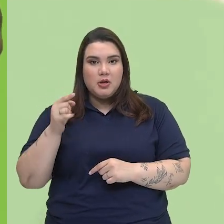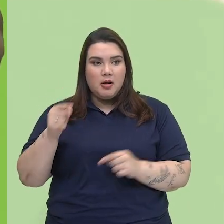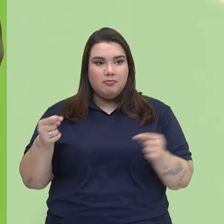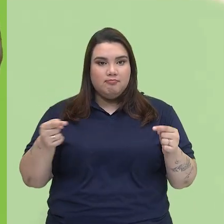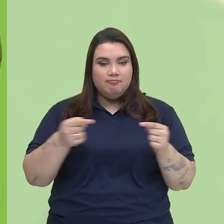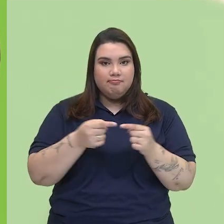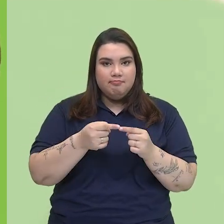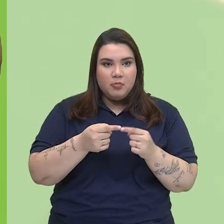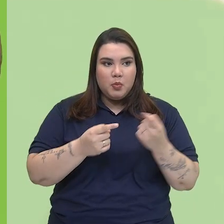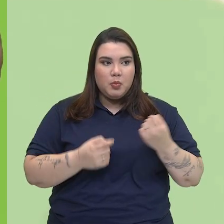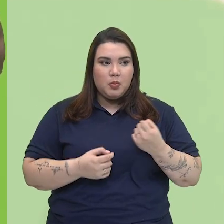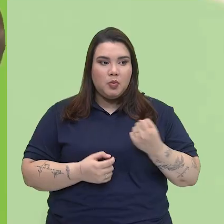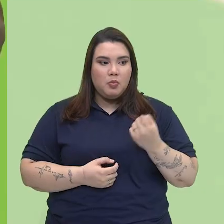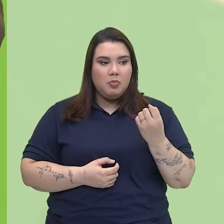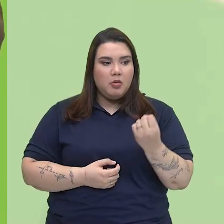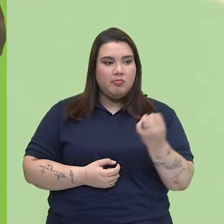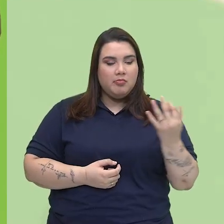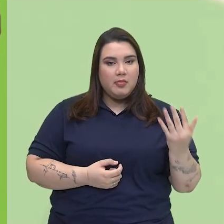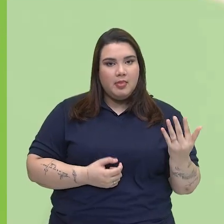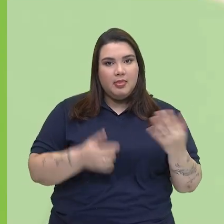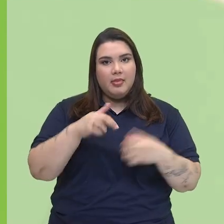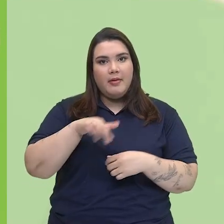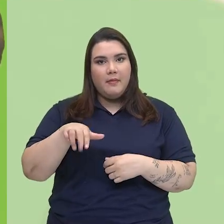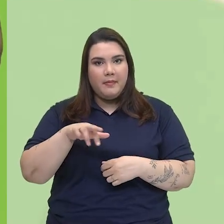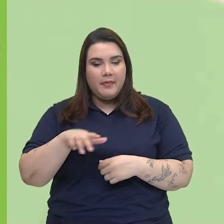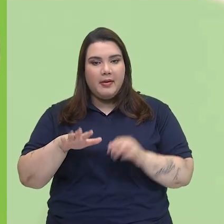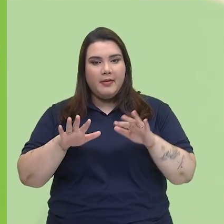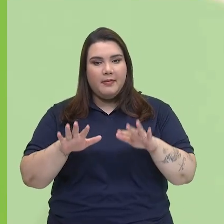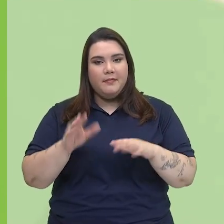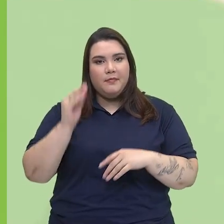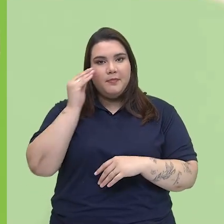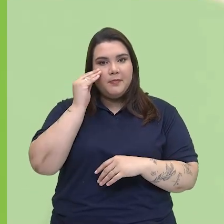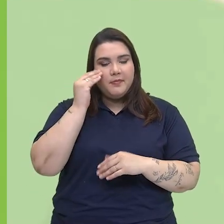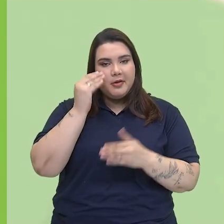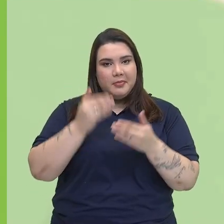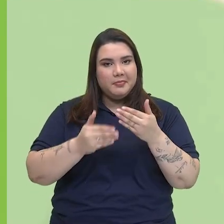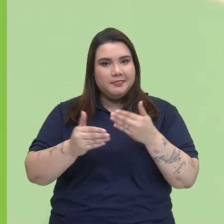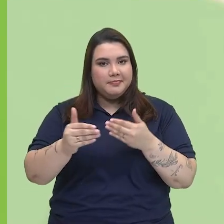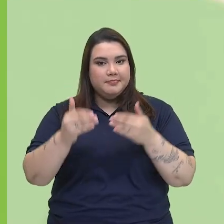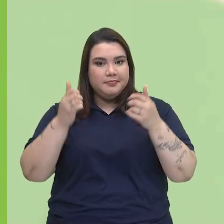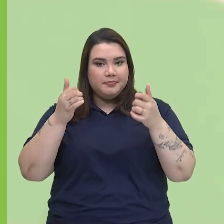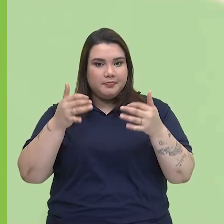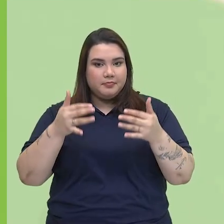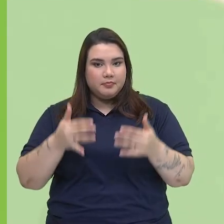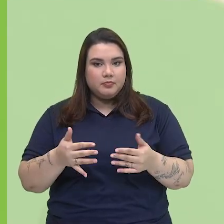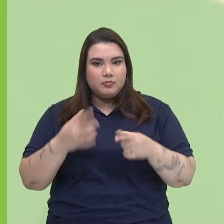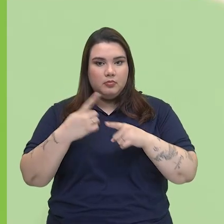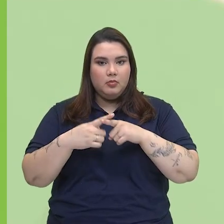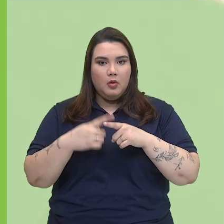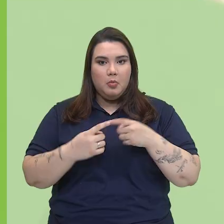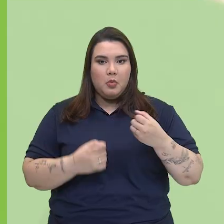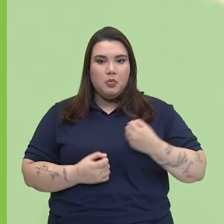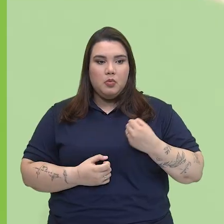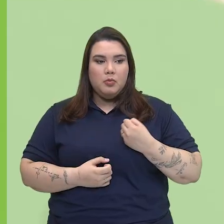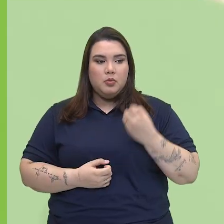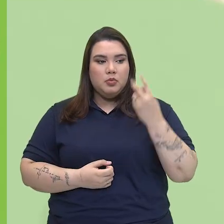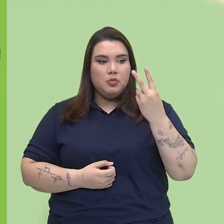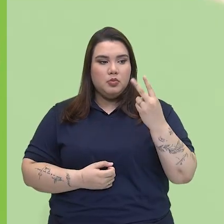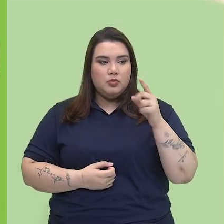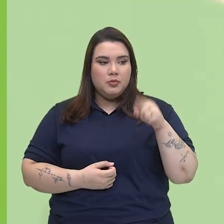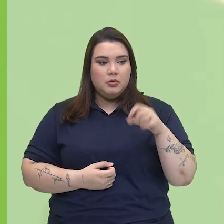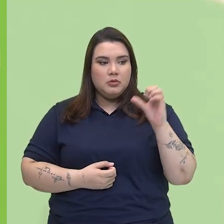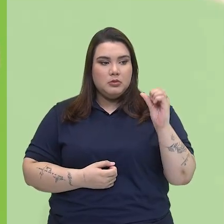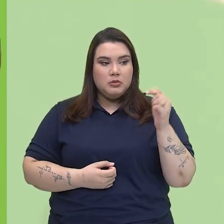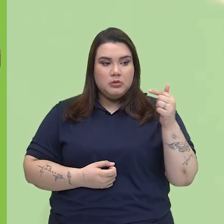algarismos significativos dessa medida, como a gente vai ver adiante, né? Aqui o 2,67 tem